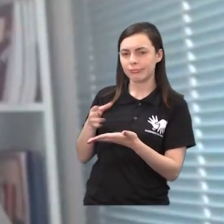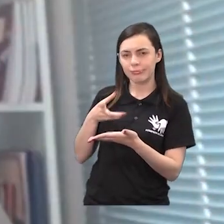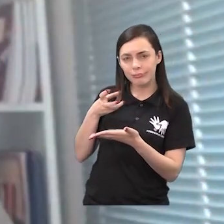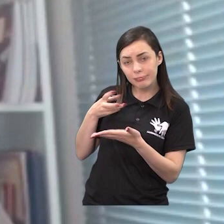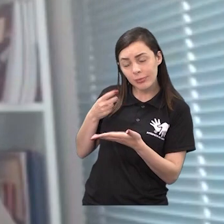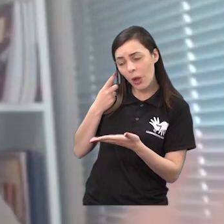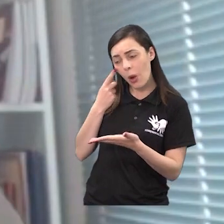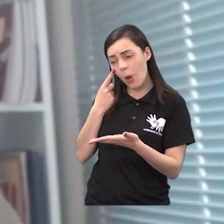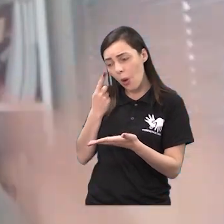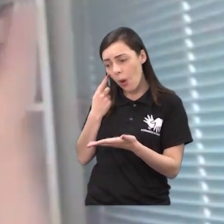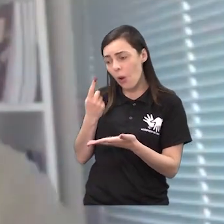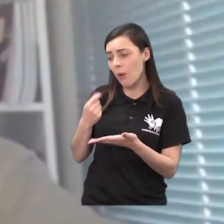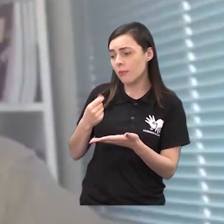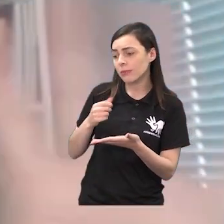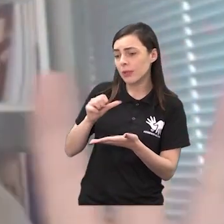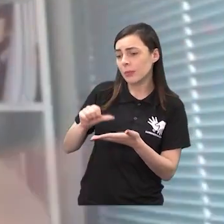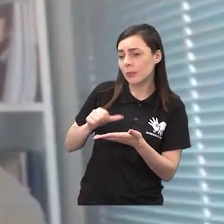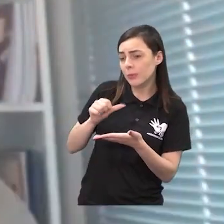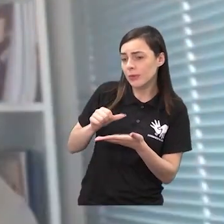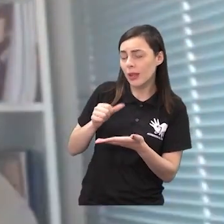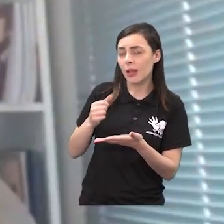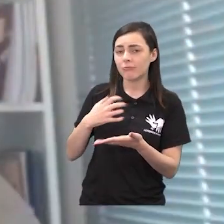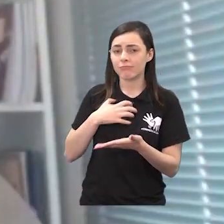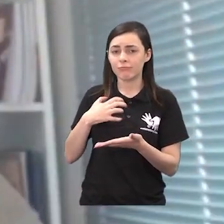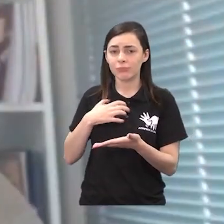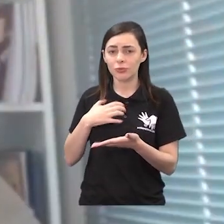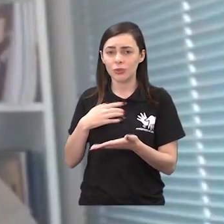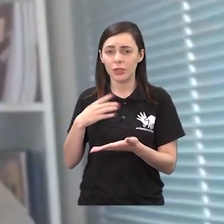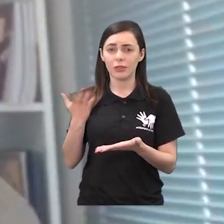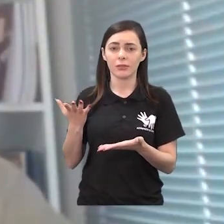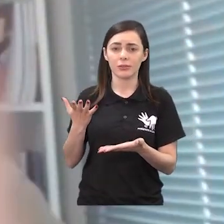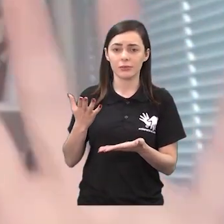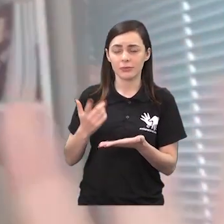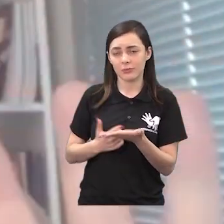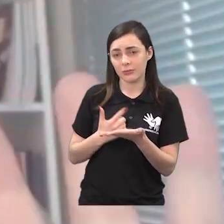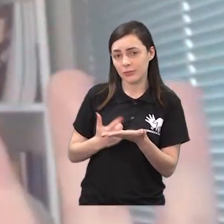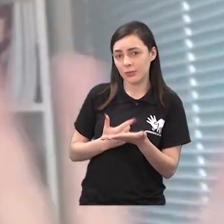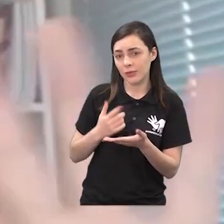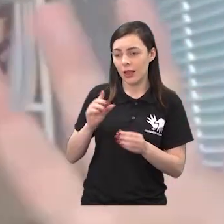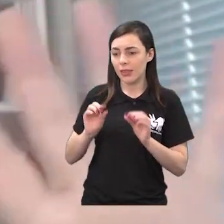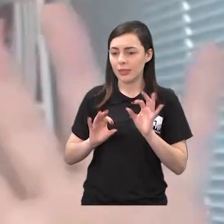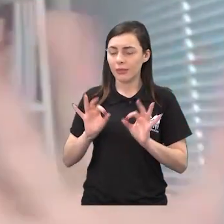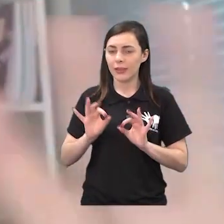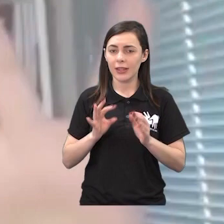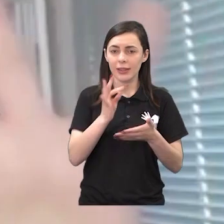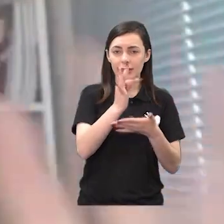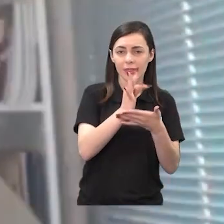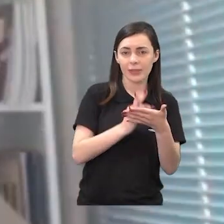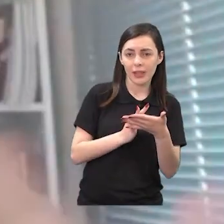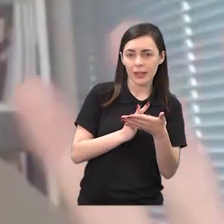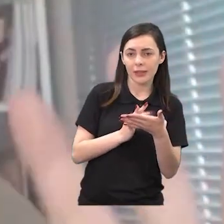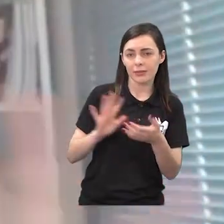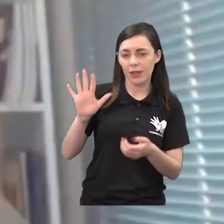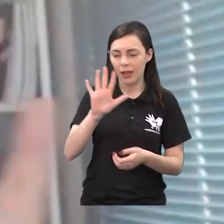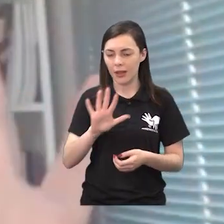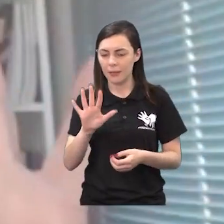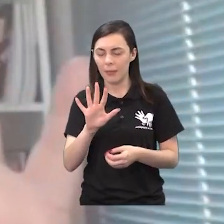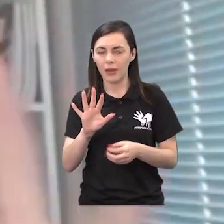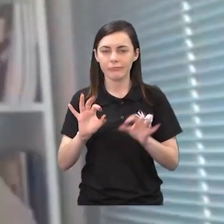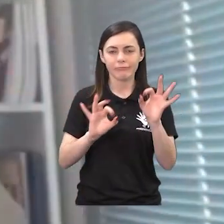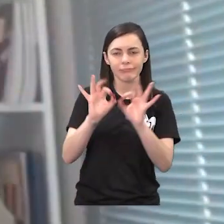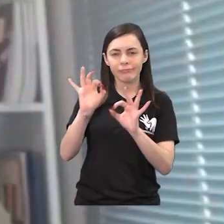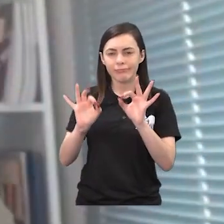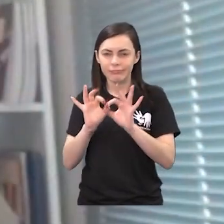algumas observações, olha aqui, principalmente na diagramação, né? Que tal se essa ilustração for junto com esse texto e não com